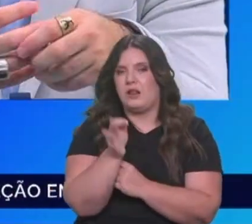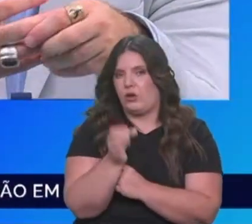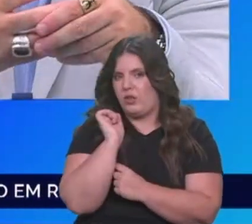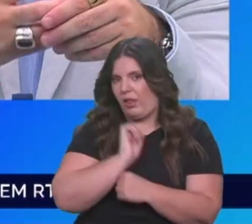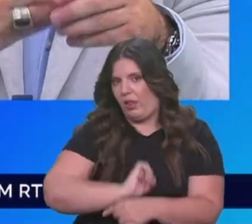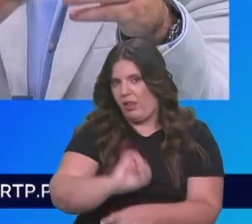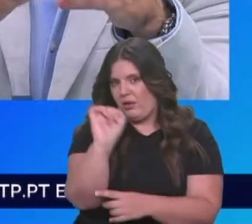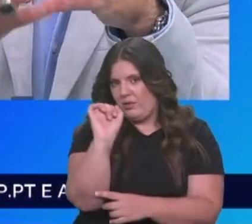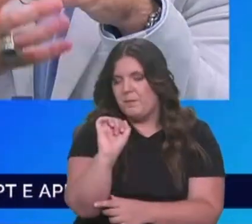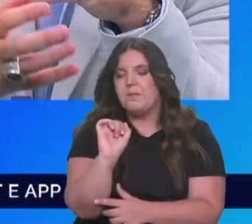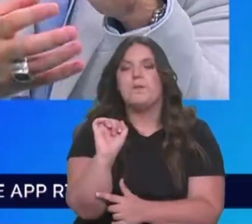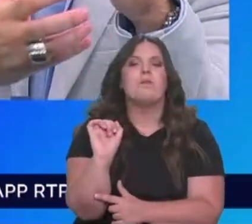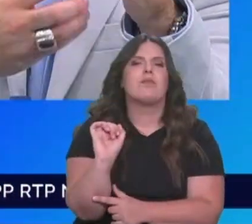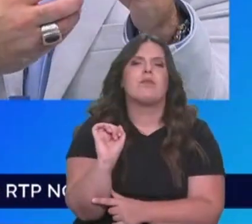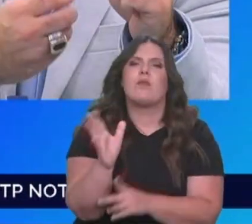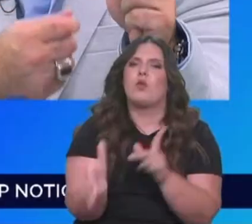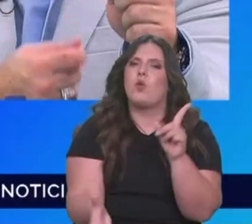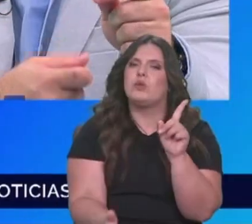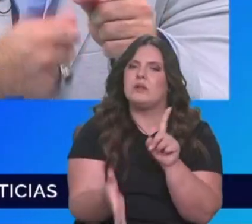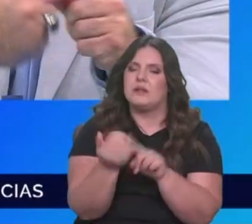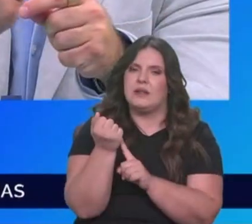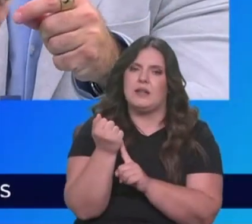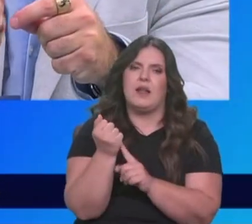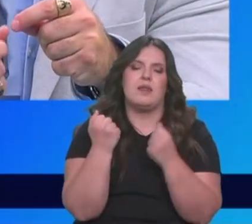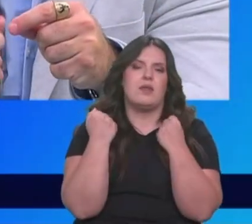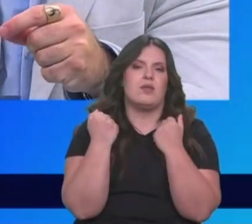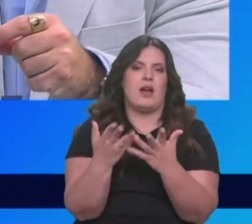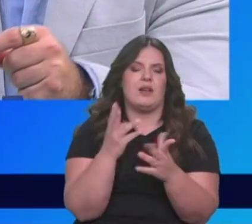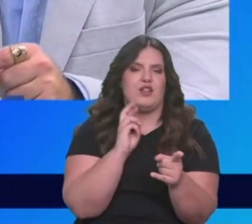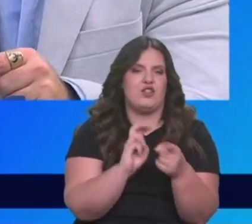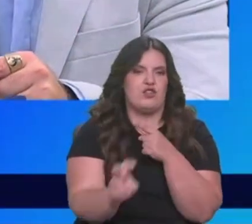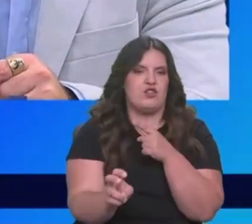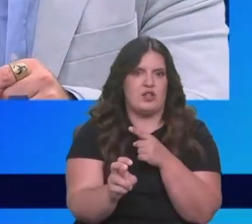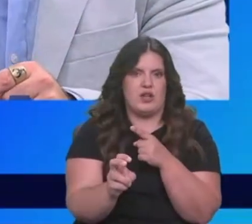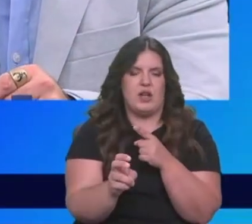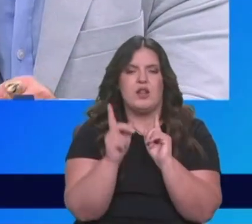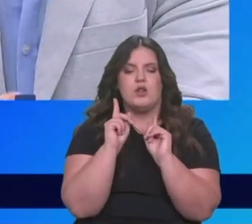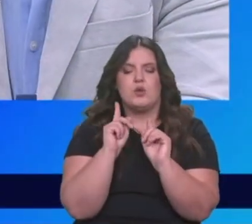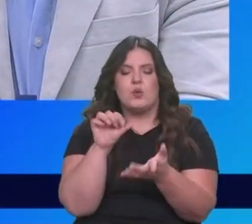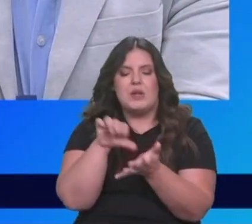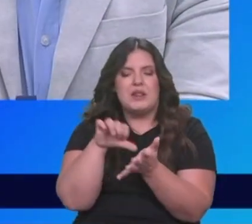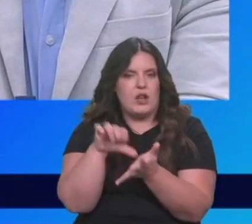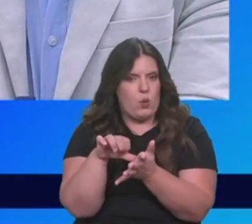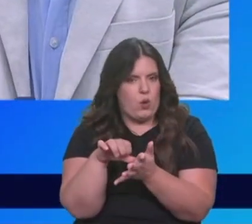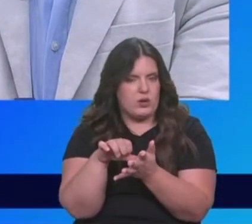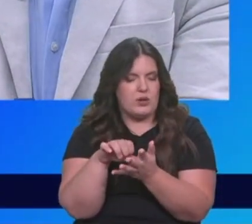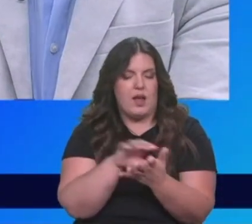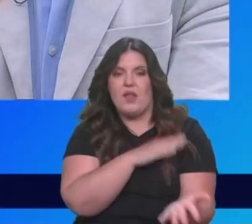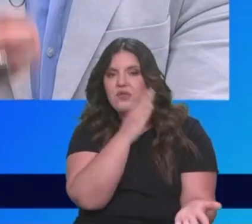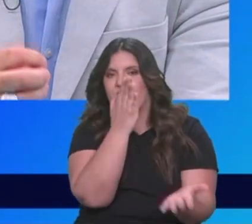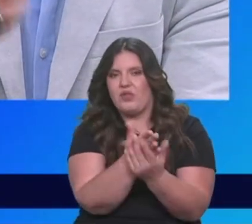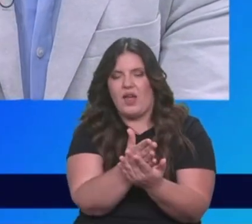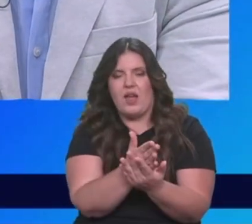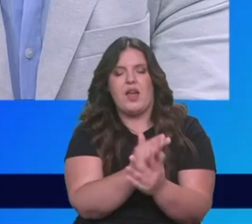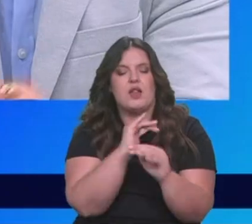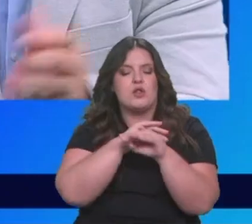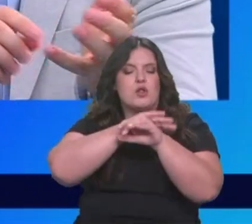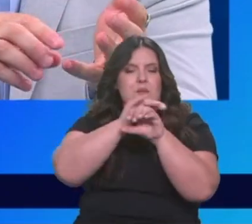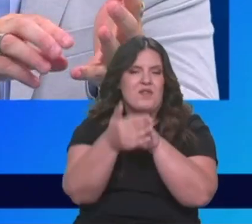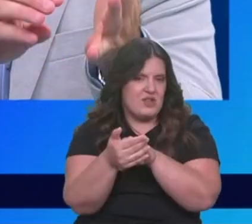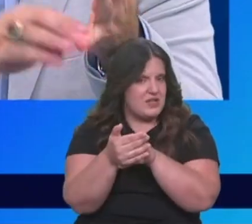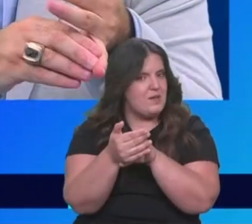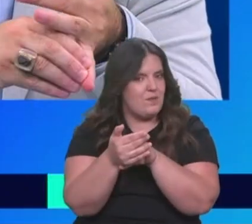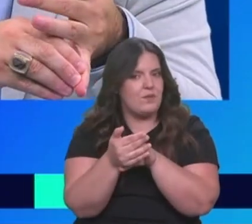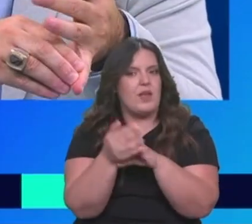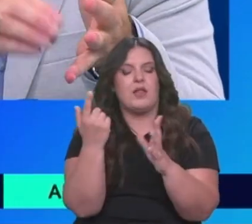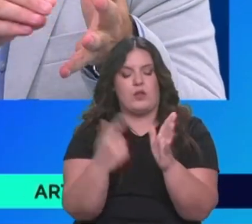Ceres, conseguia fornecer energia desde o interior de Ceres até à superfície de Ceres. Então,